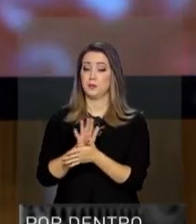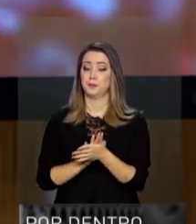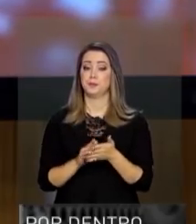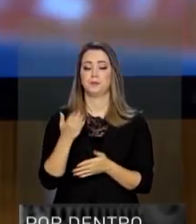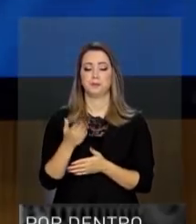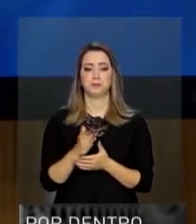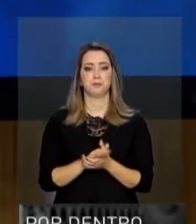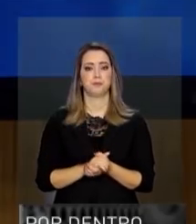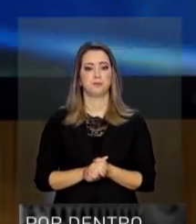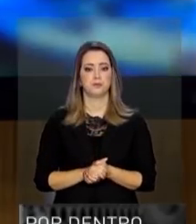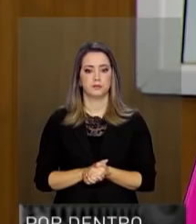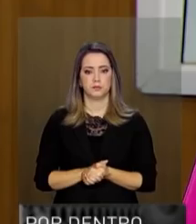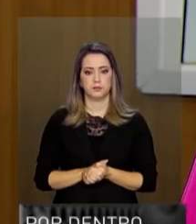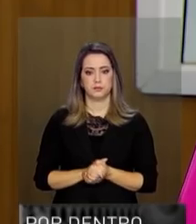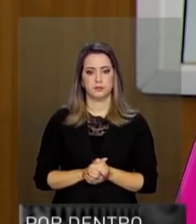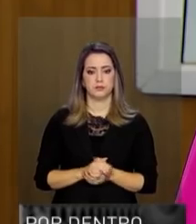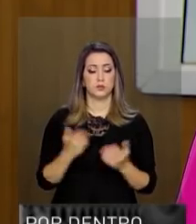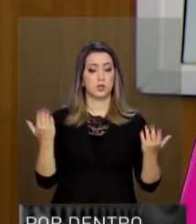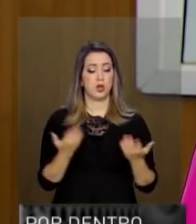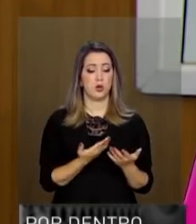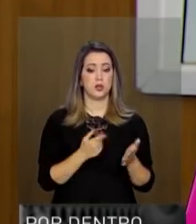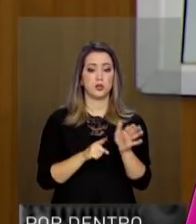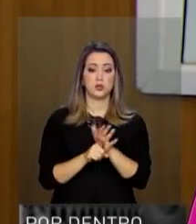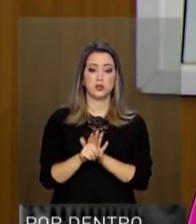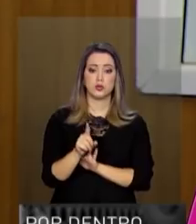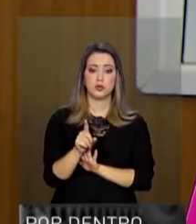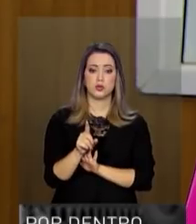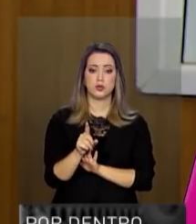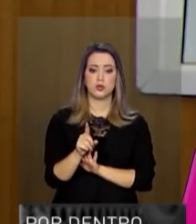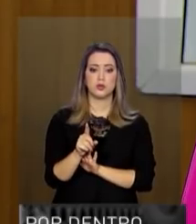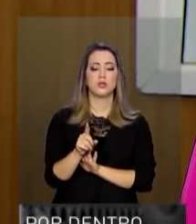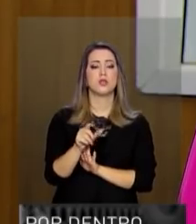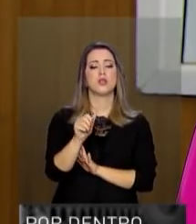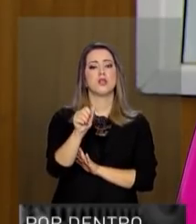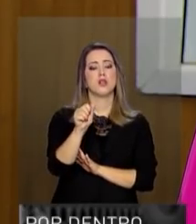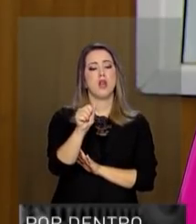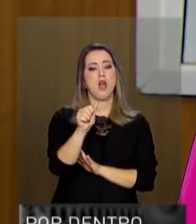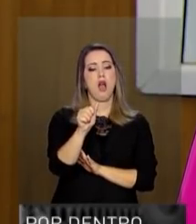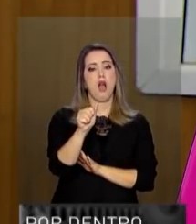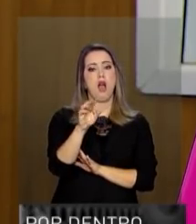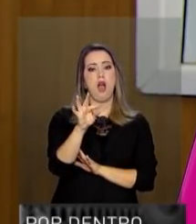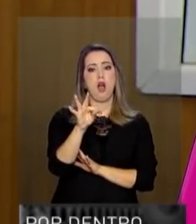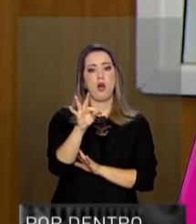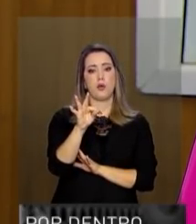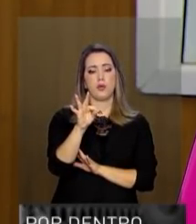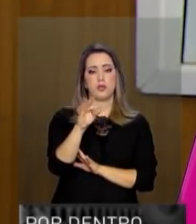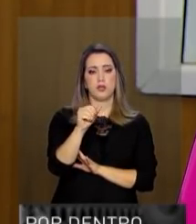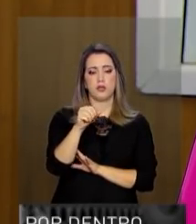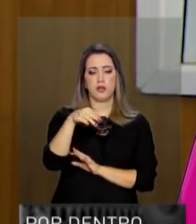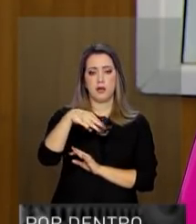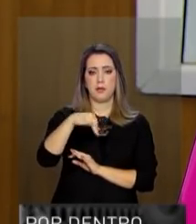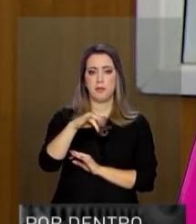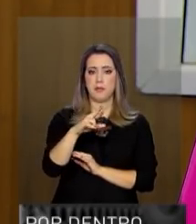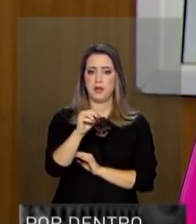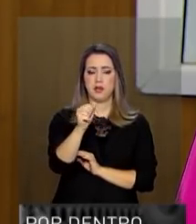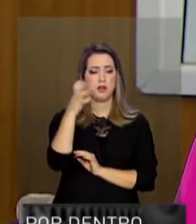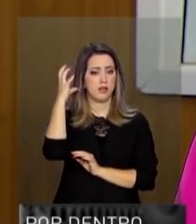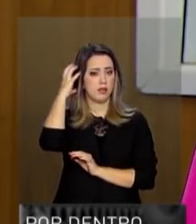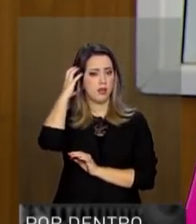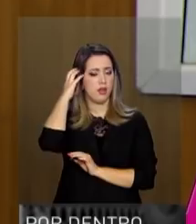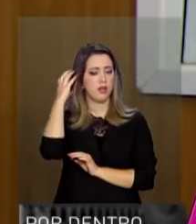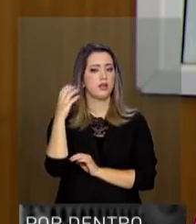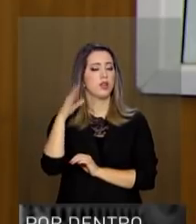pela reforma da Previdência. Bom, agora a gente tem uma pergunta lá de Altamira, no Pará, do Helenilton Batista, da Web Rádio Nova